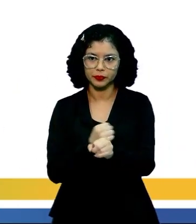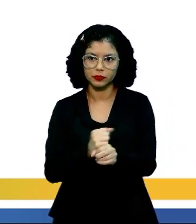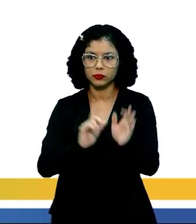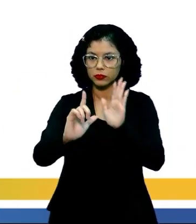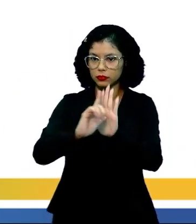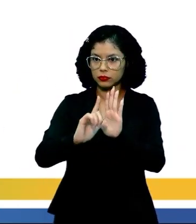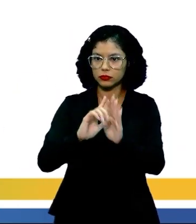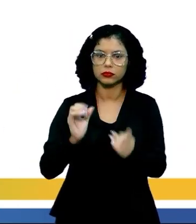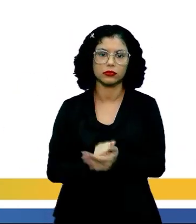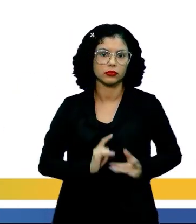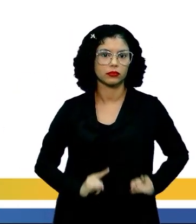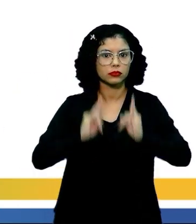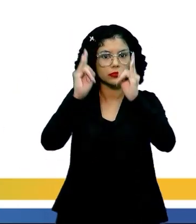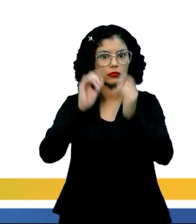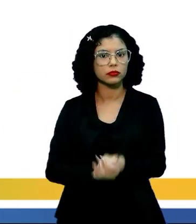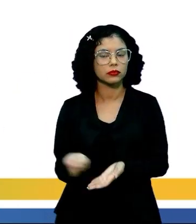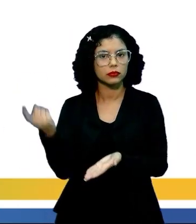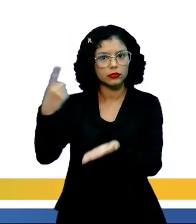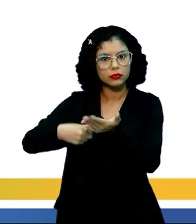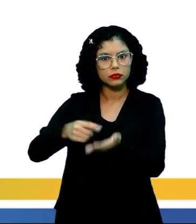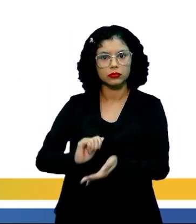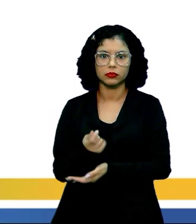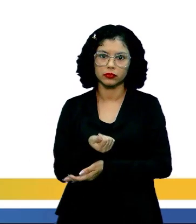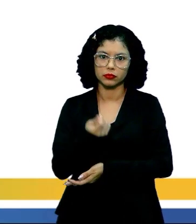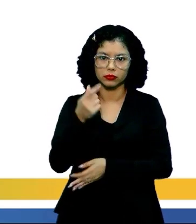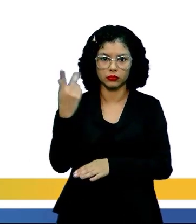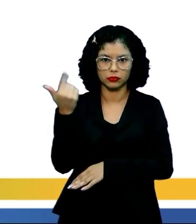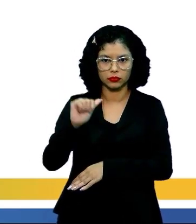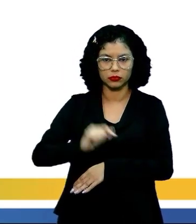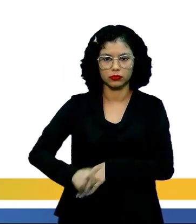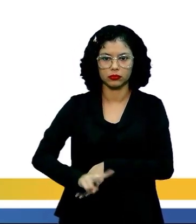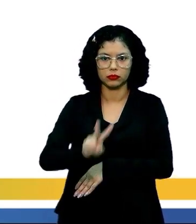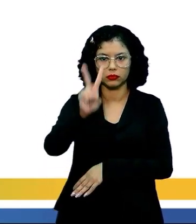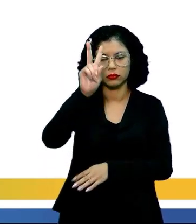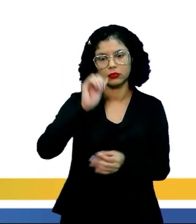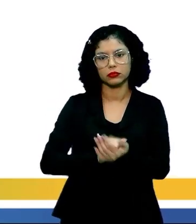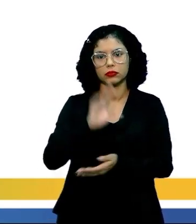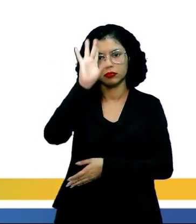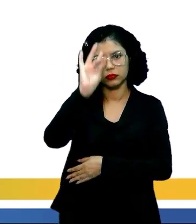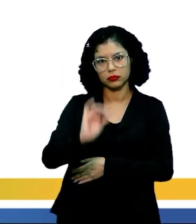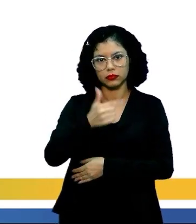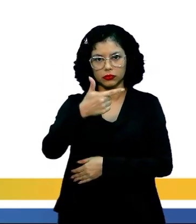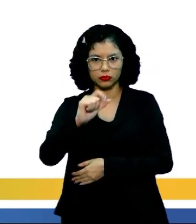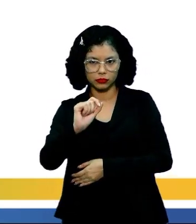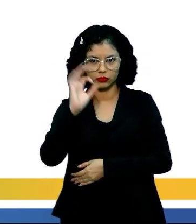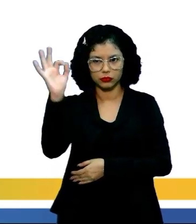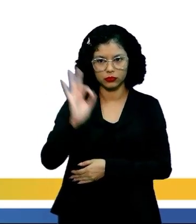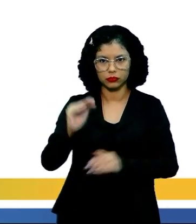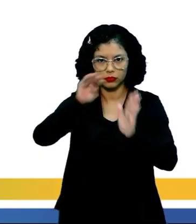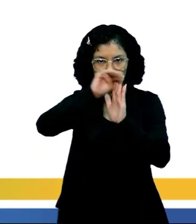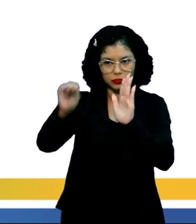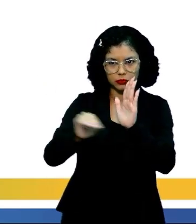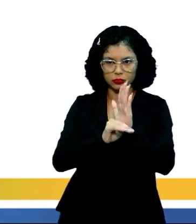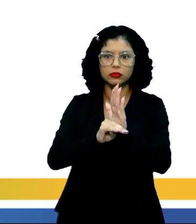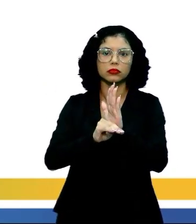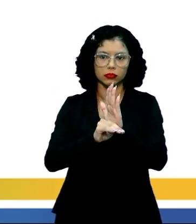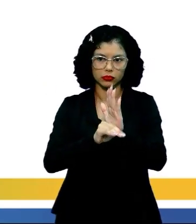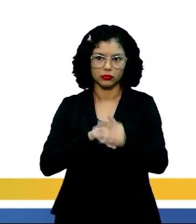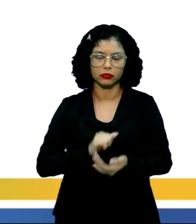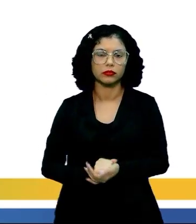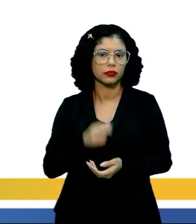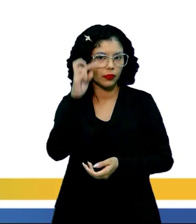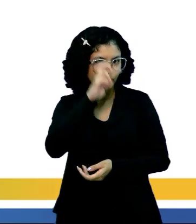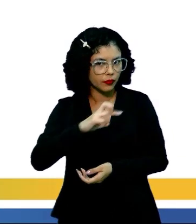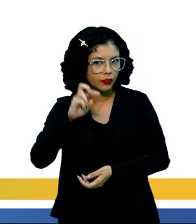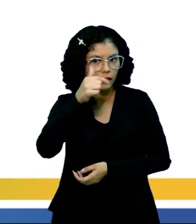ano, uma loja de departamentos remarcou os preços de seus produtos 20% abaixo do preço original. Analisa